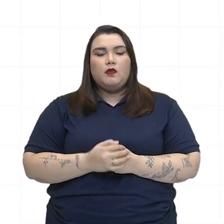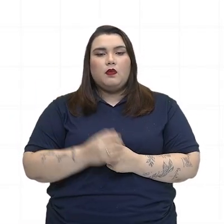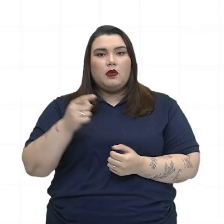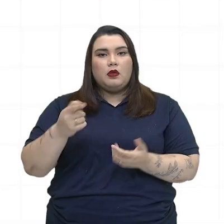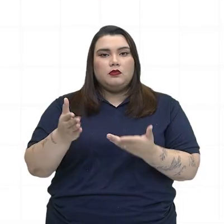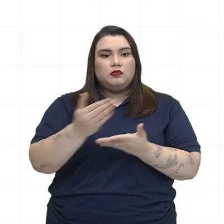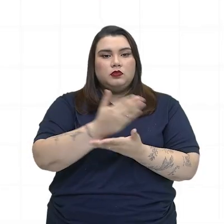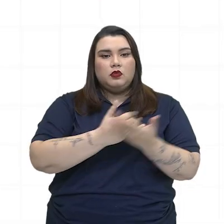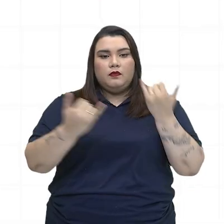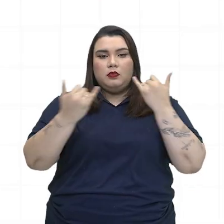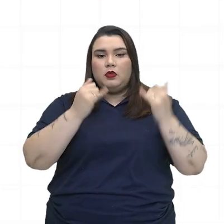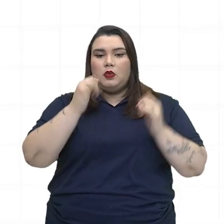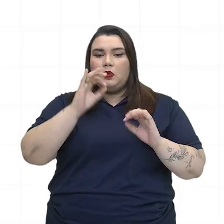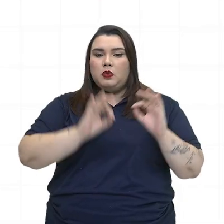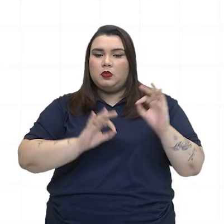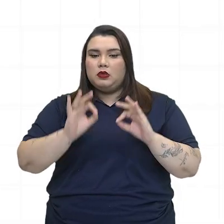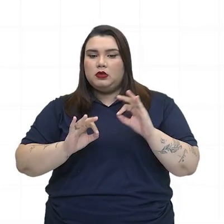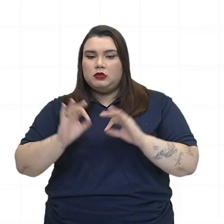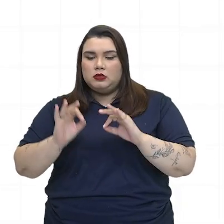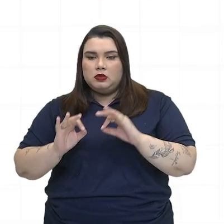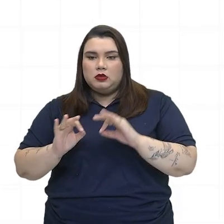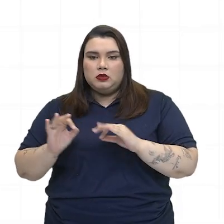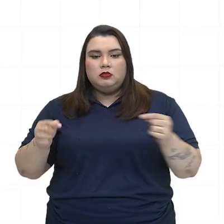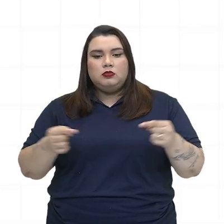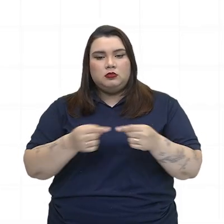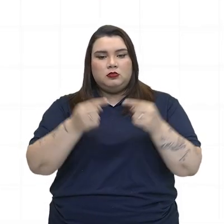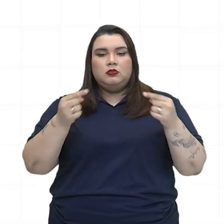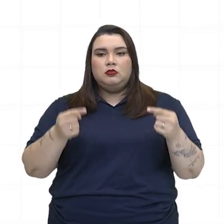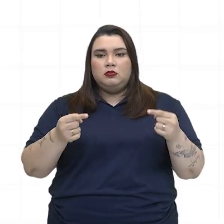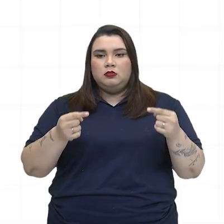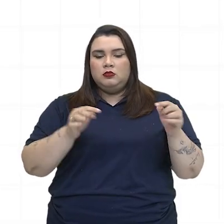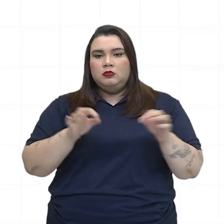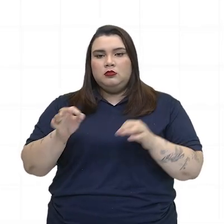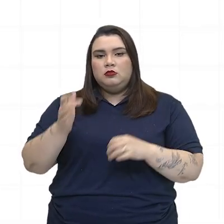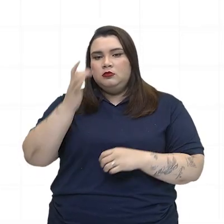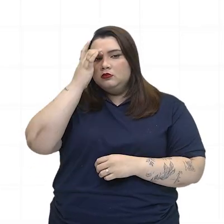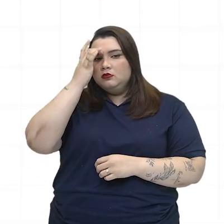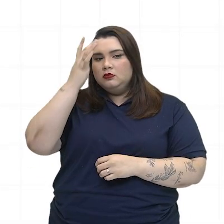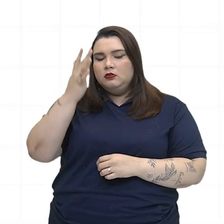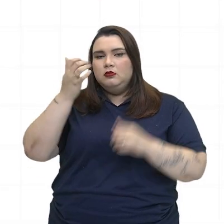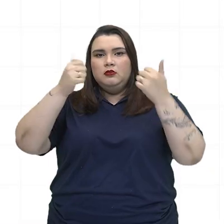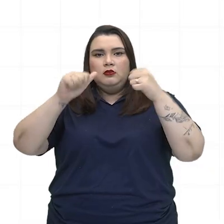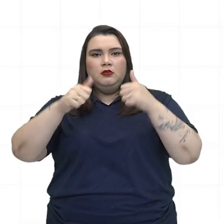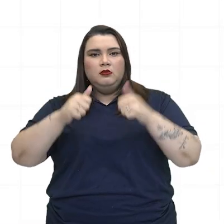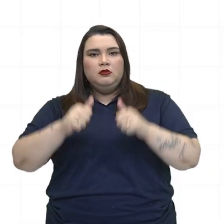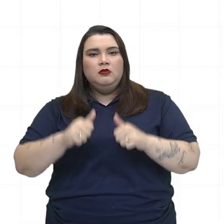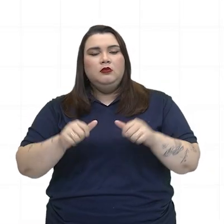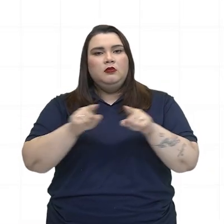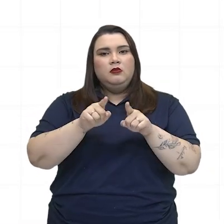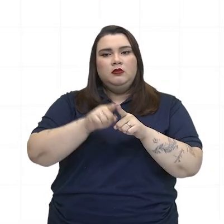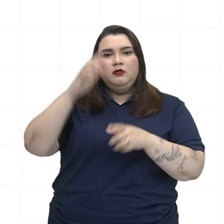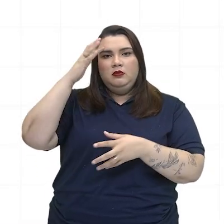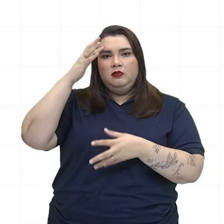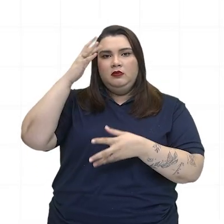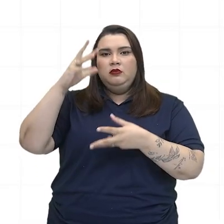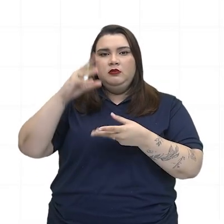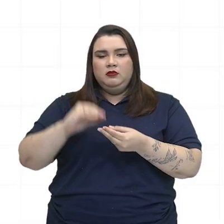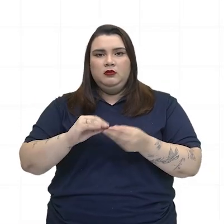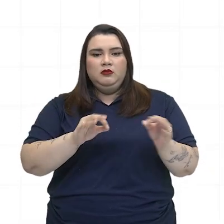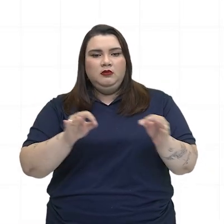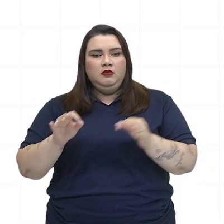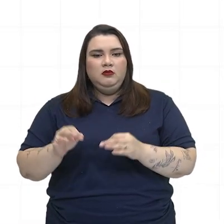dados, né, que foram organizados, né, em categorias ou classes apropriadas, facilitando assim a análise e